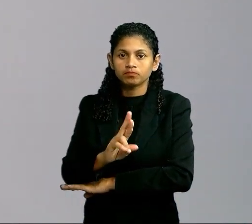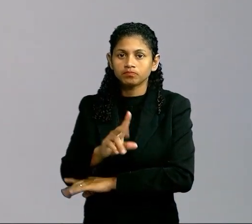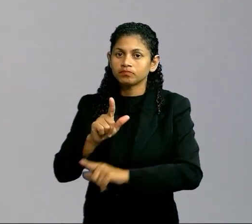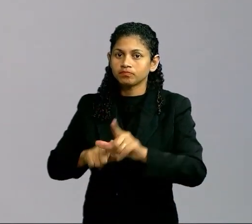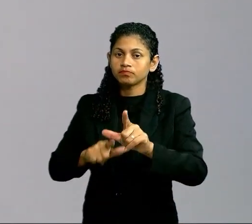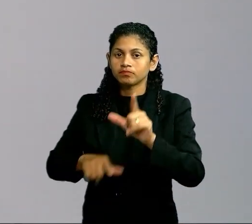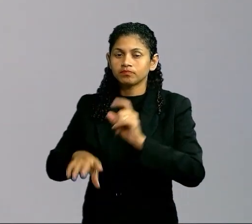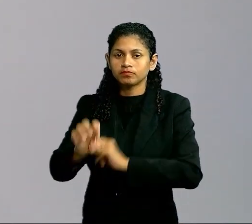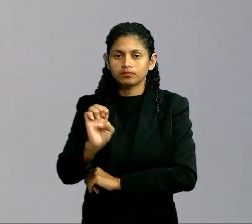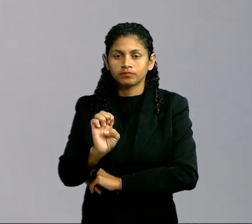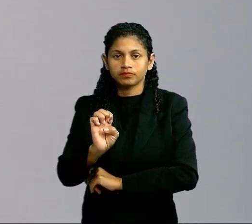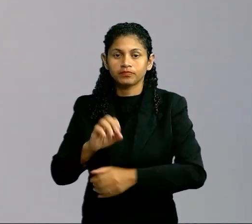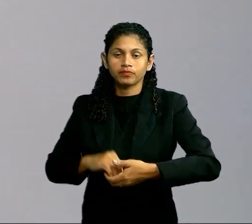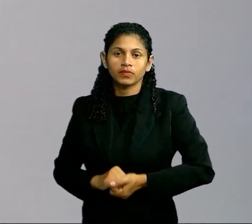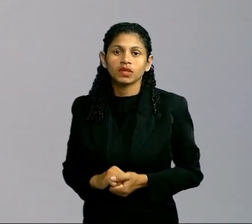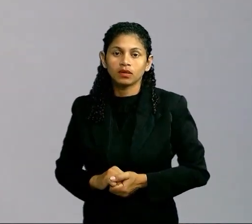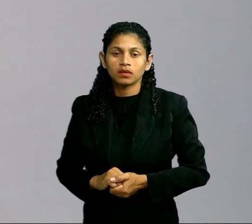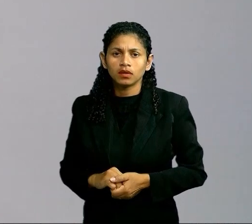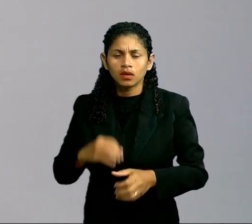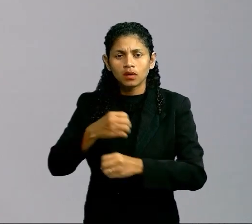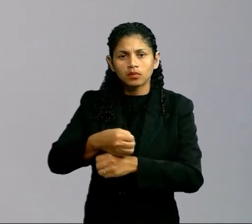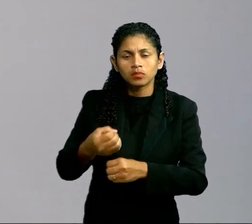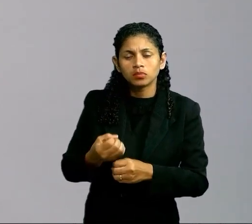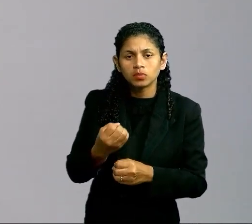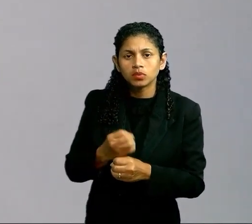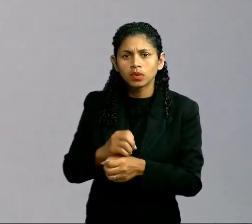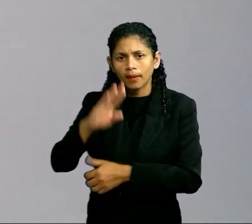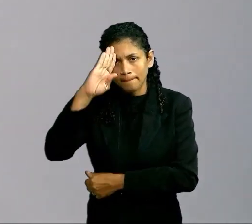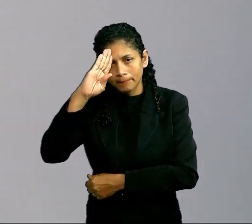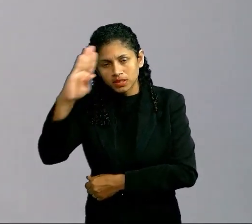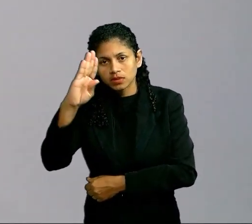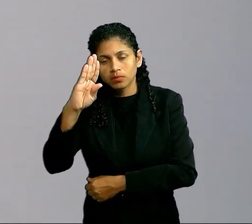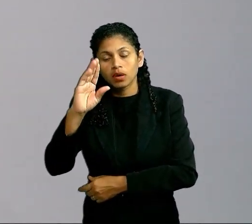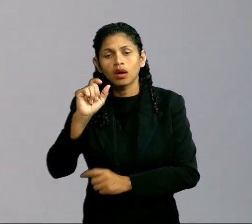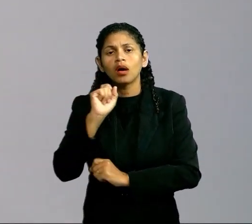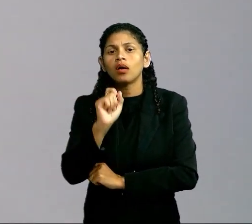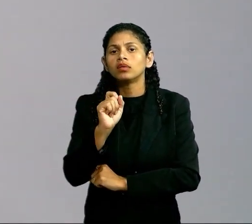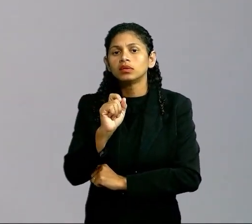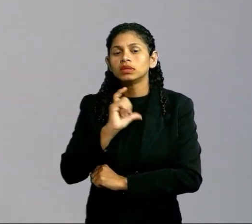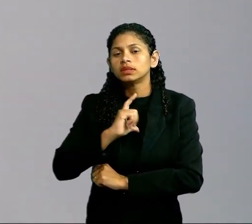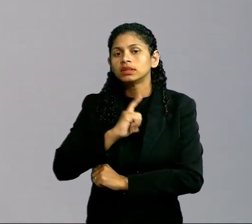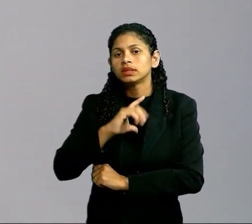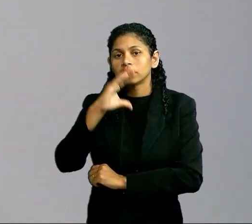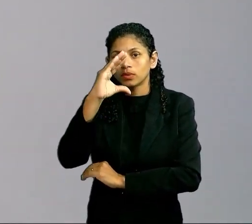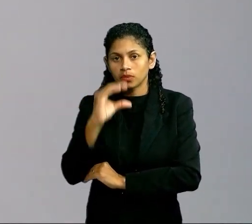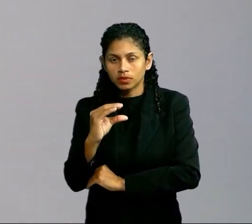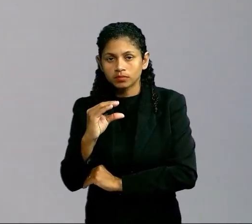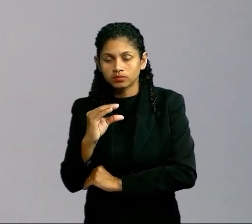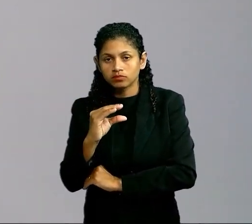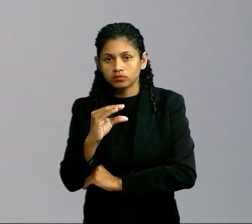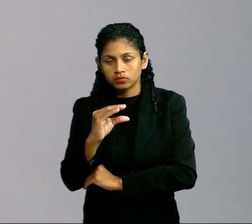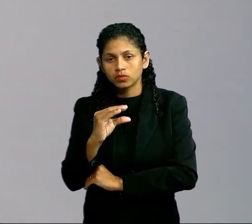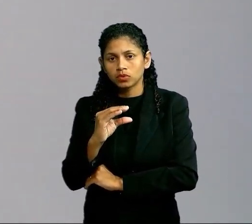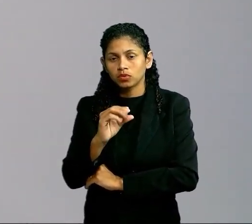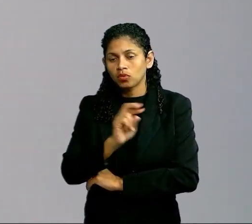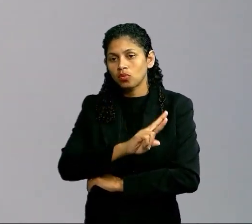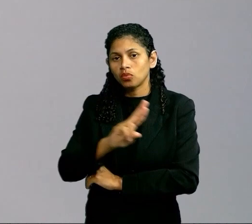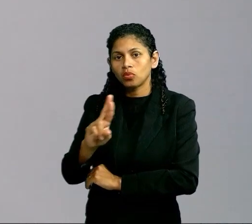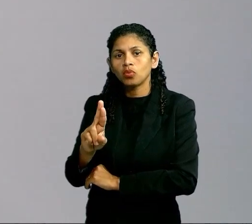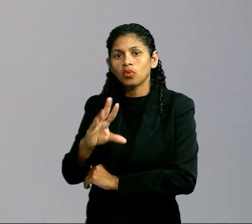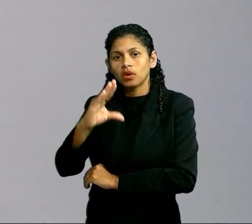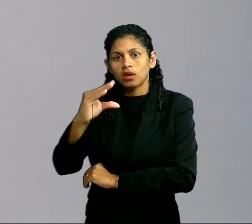cadeia principal? Uma molécula composta por carbono, nós chamamos ela de cadeia carbônica, certo? Pode